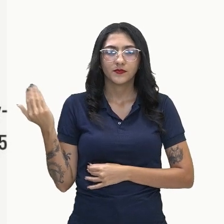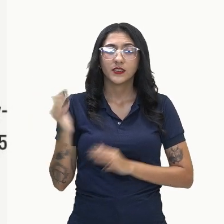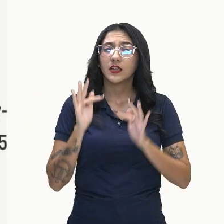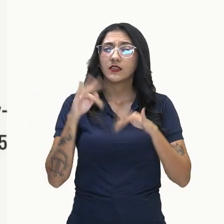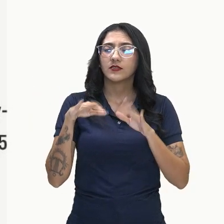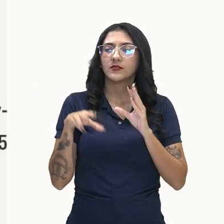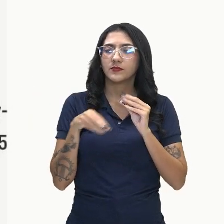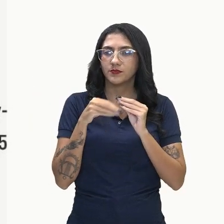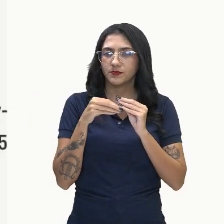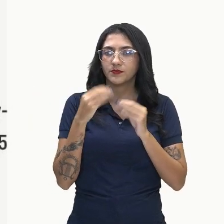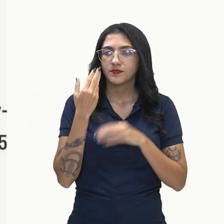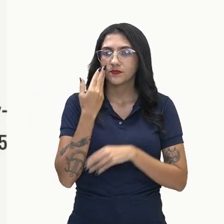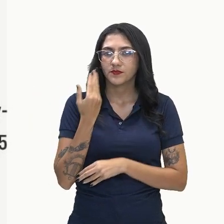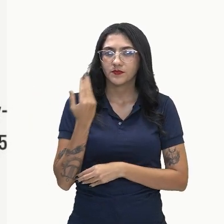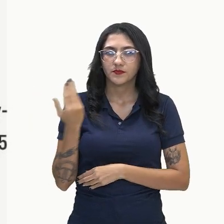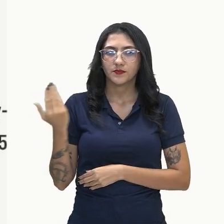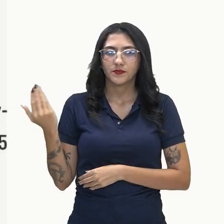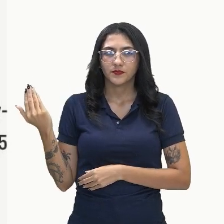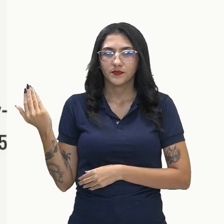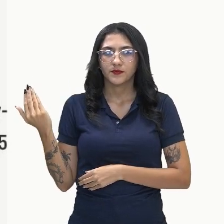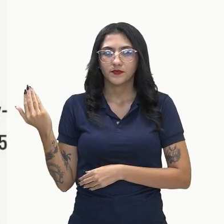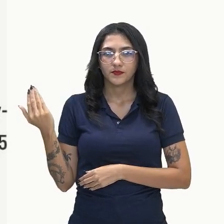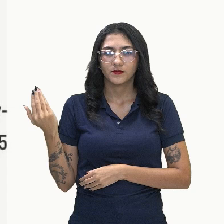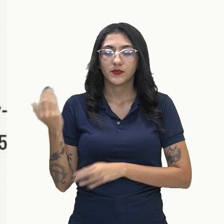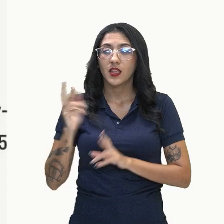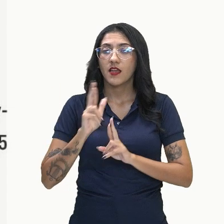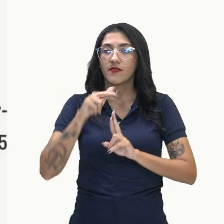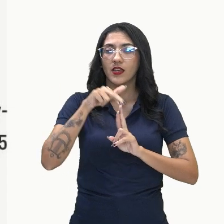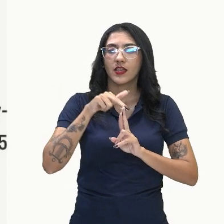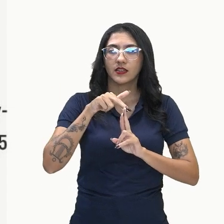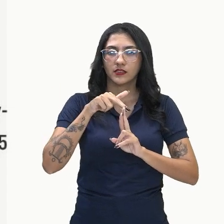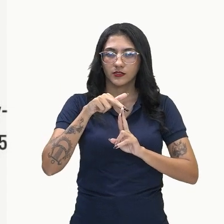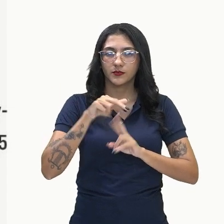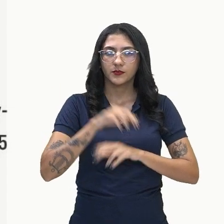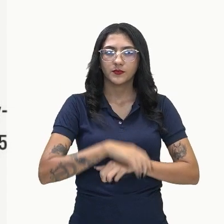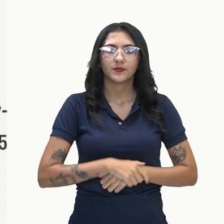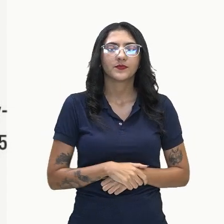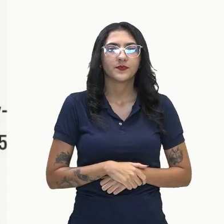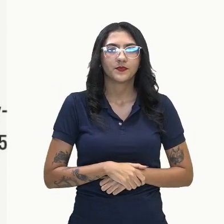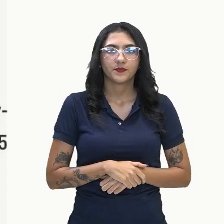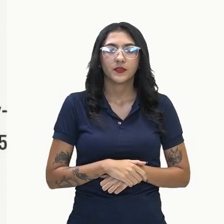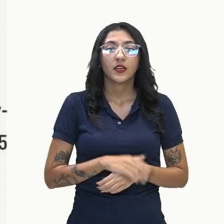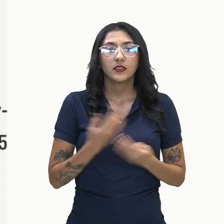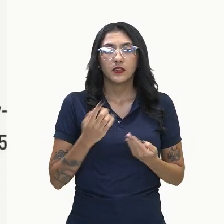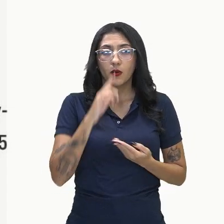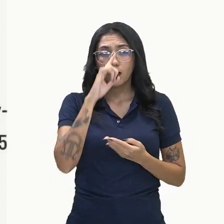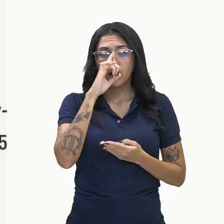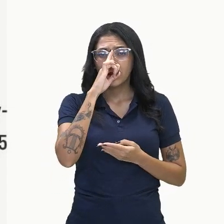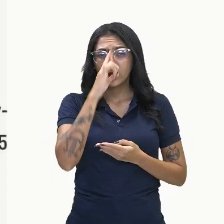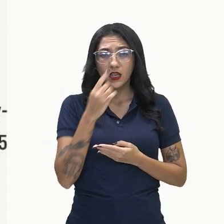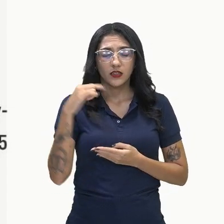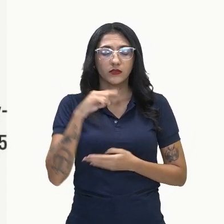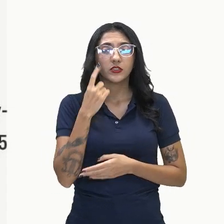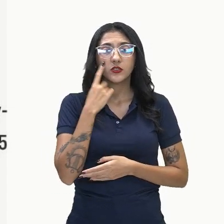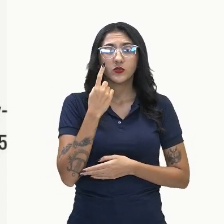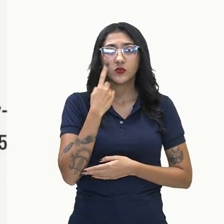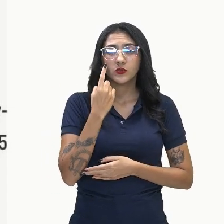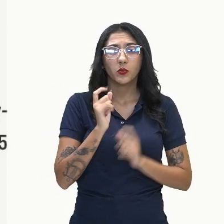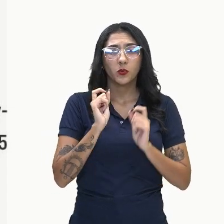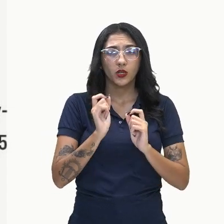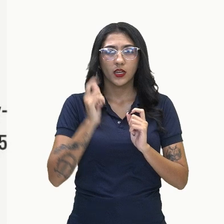aqui, né, com a fonte do texto, ok? Então, nós vimos que esse texto tem